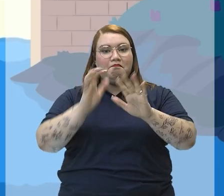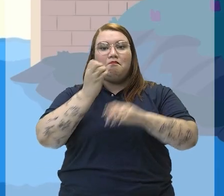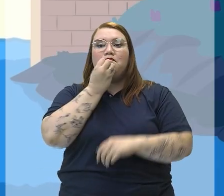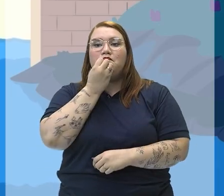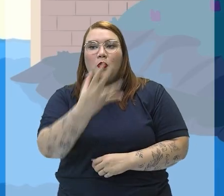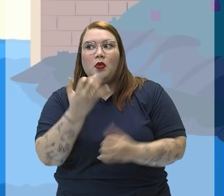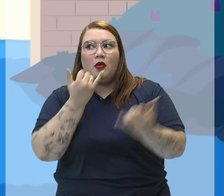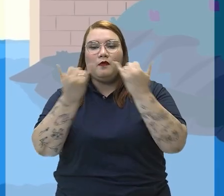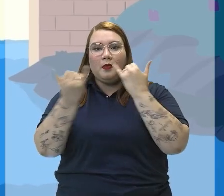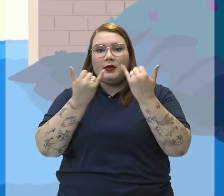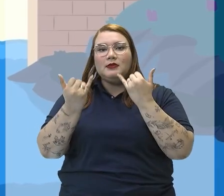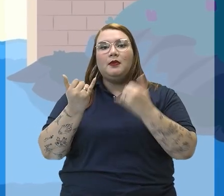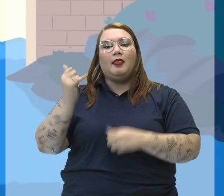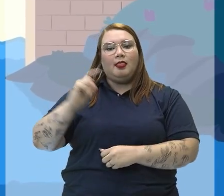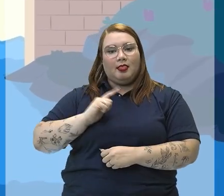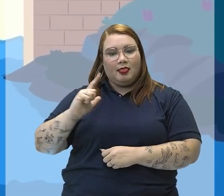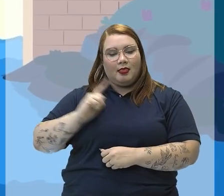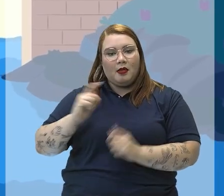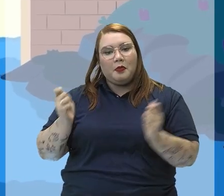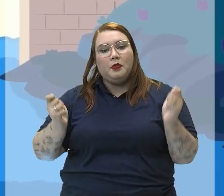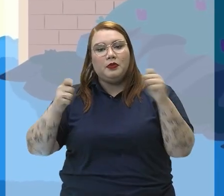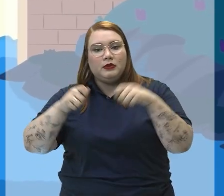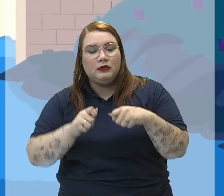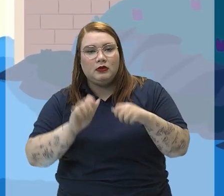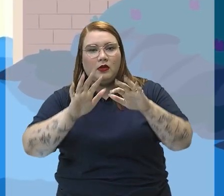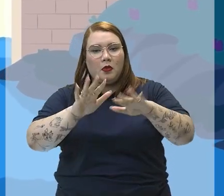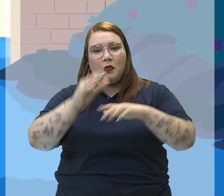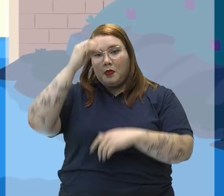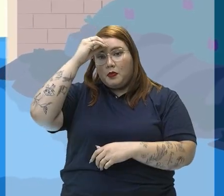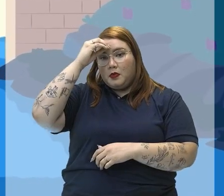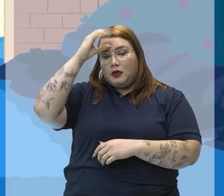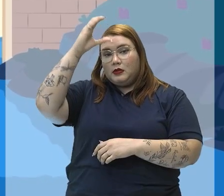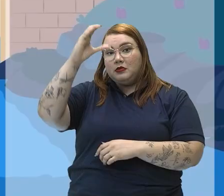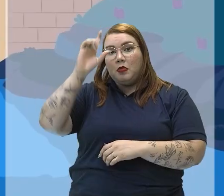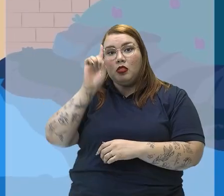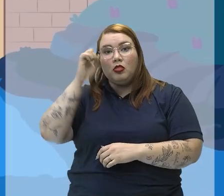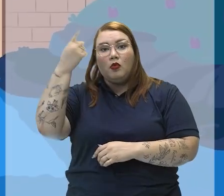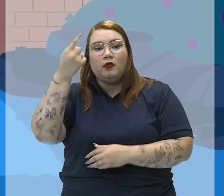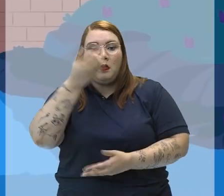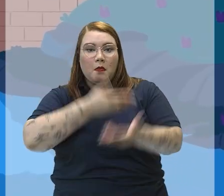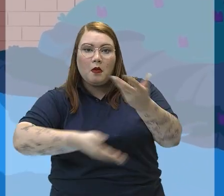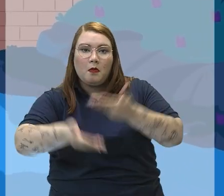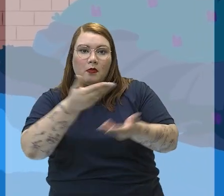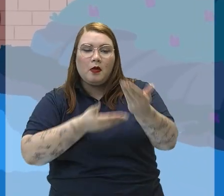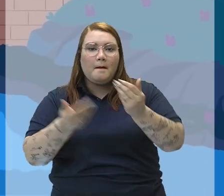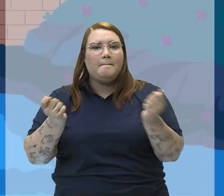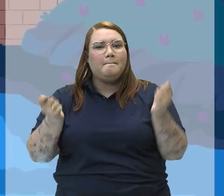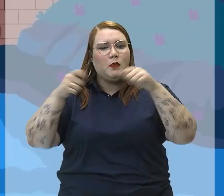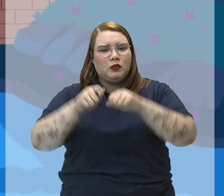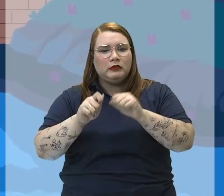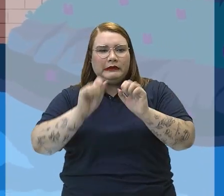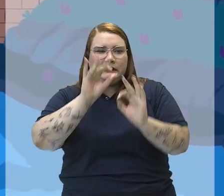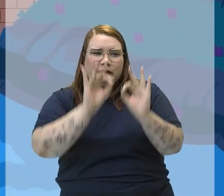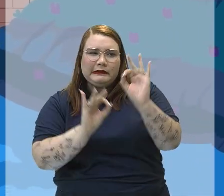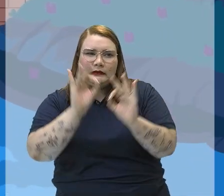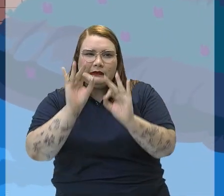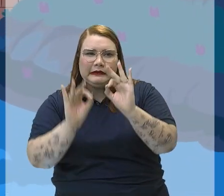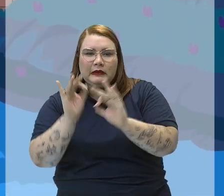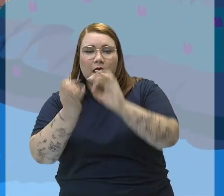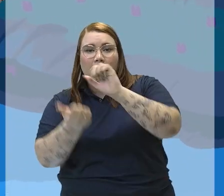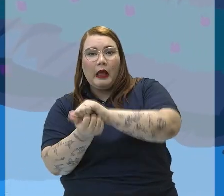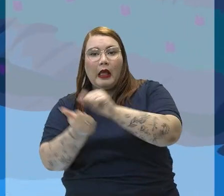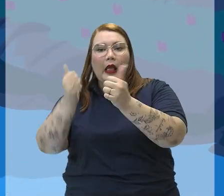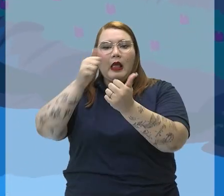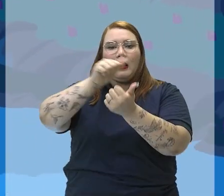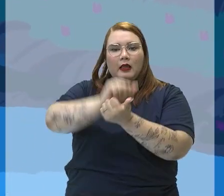que ainda há tempo. Com conhecimento, inovação e colaboração, podemos soldar essas rachaduras e transformar